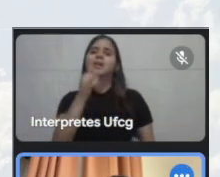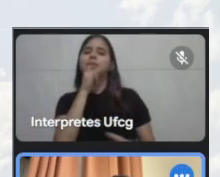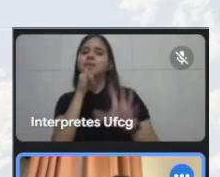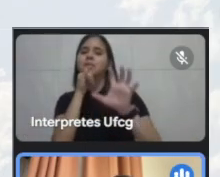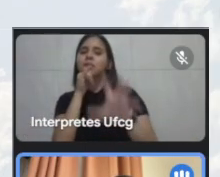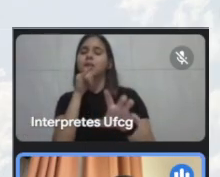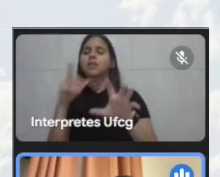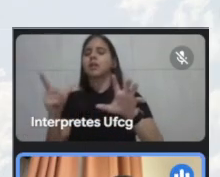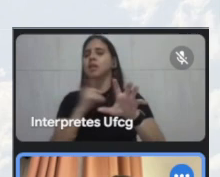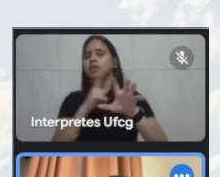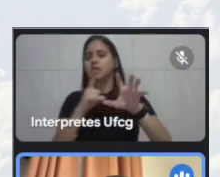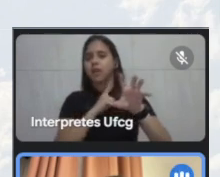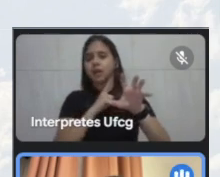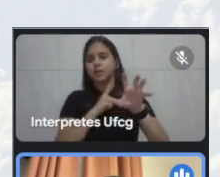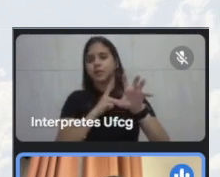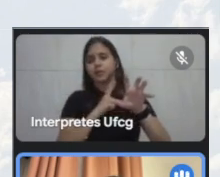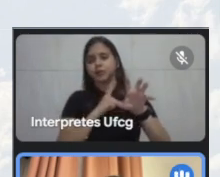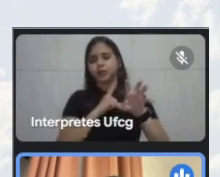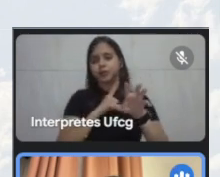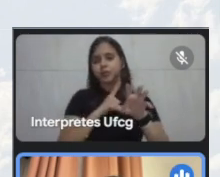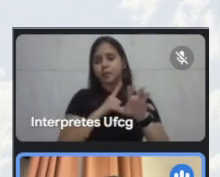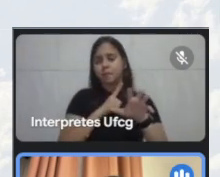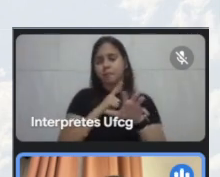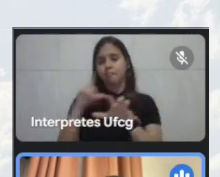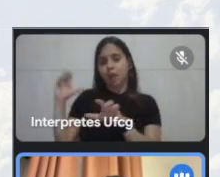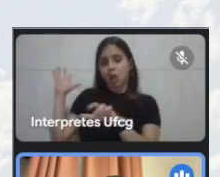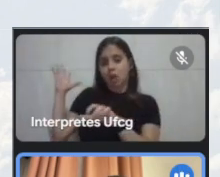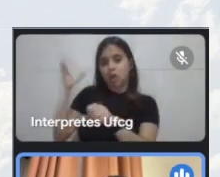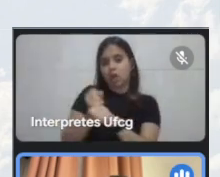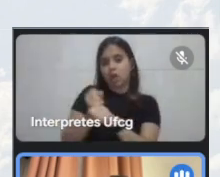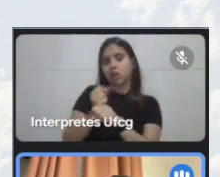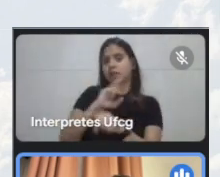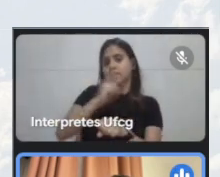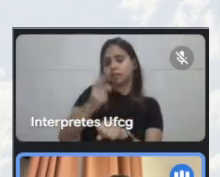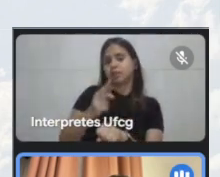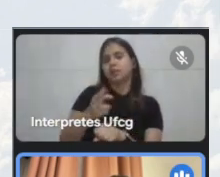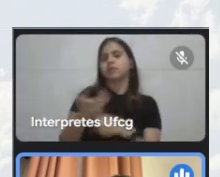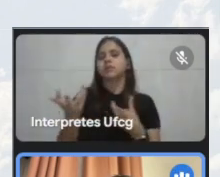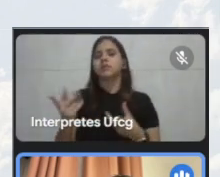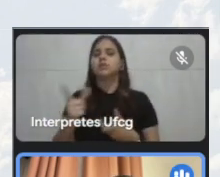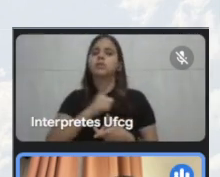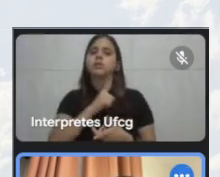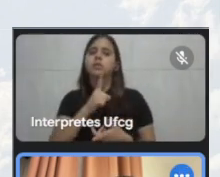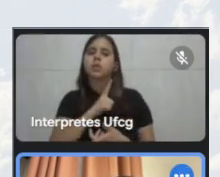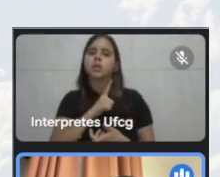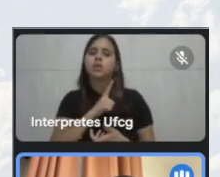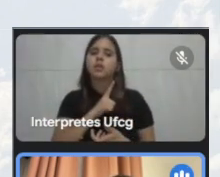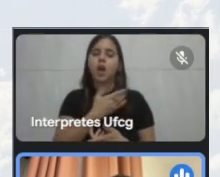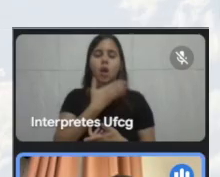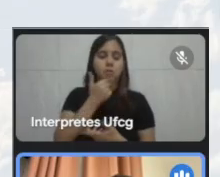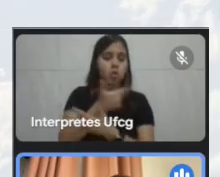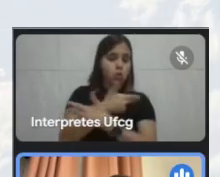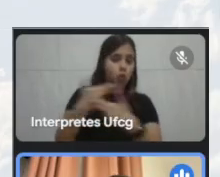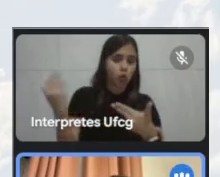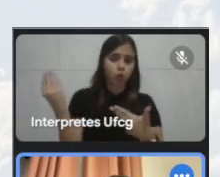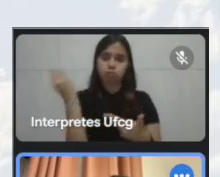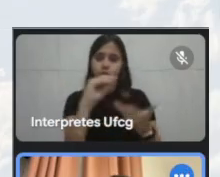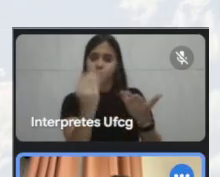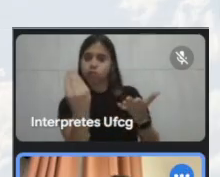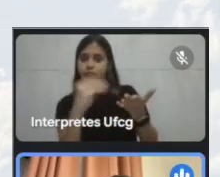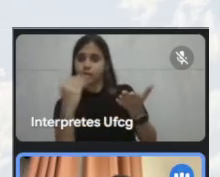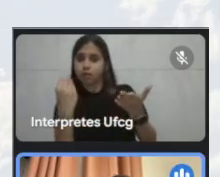tem os valores dos coeficientes. Então, o kappa, por exemplo, o melhor kappa que deu para todas as